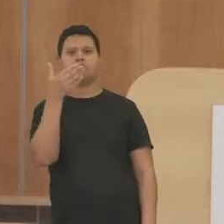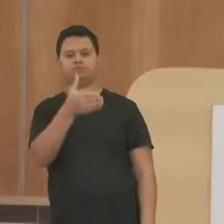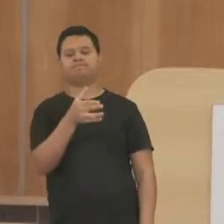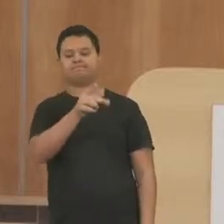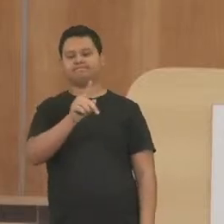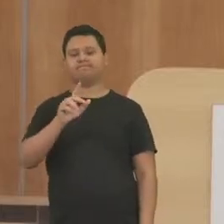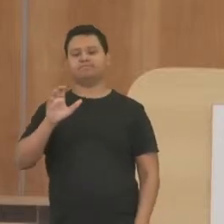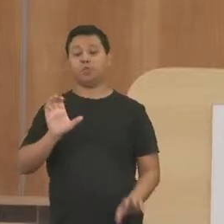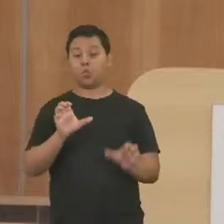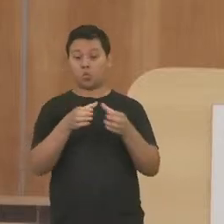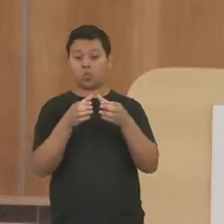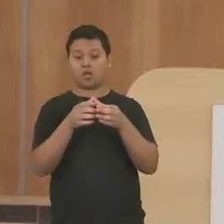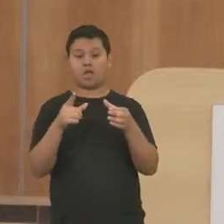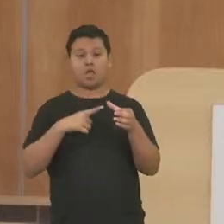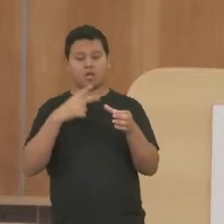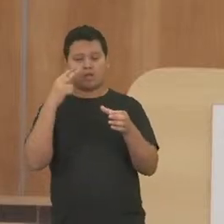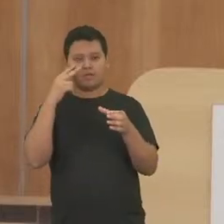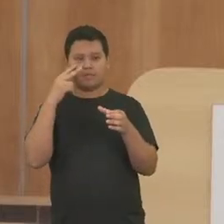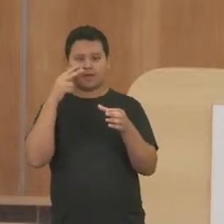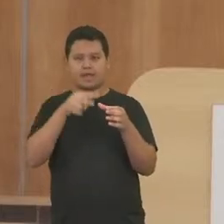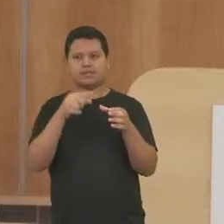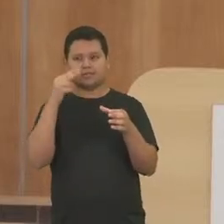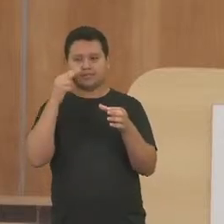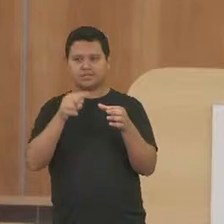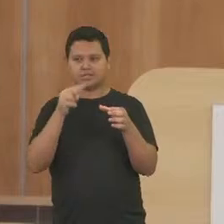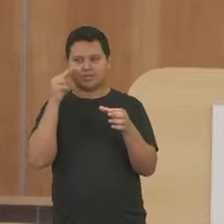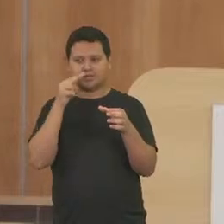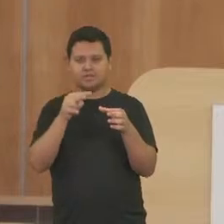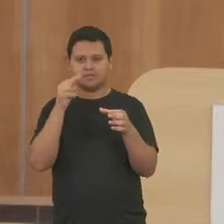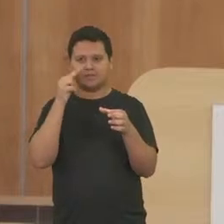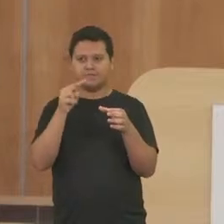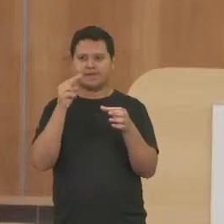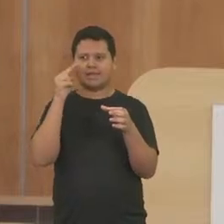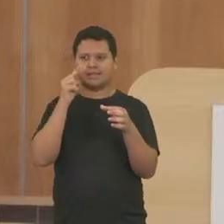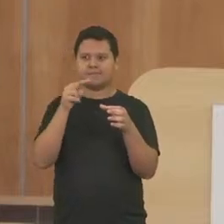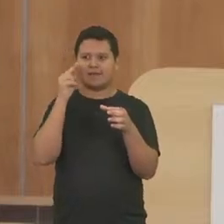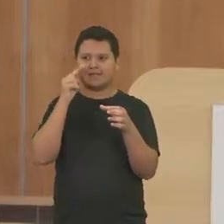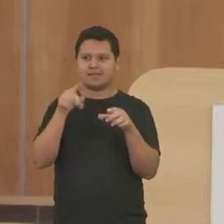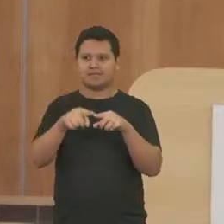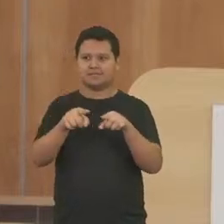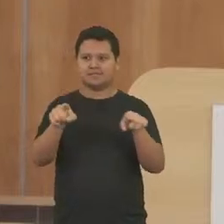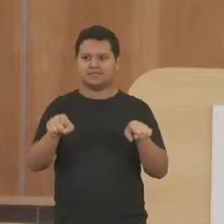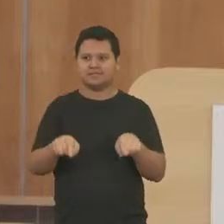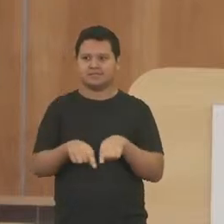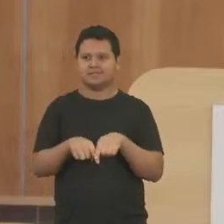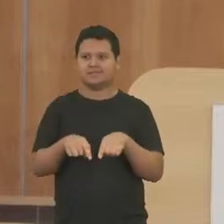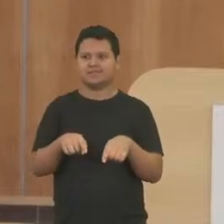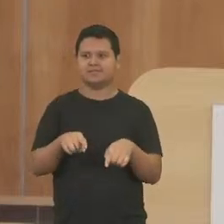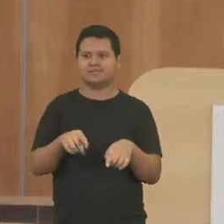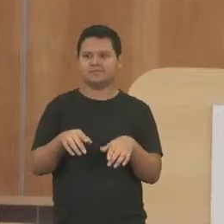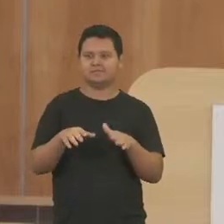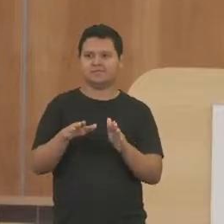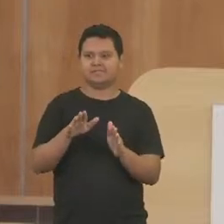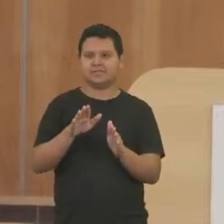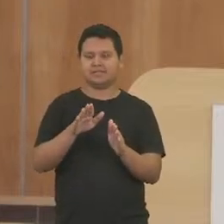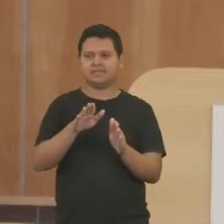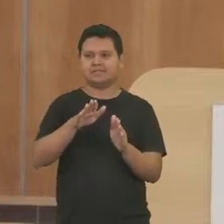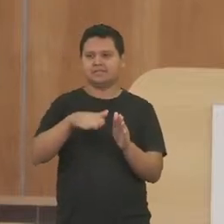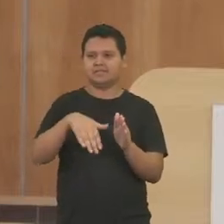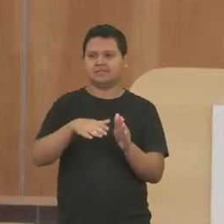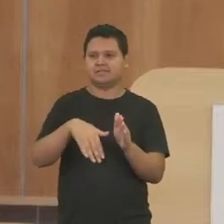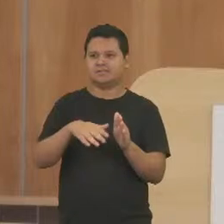e tem barata dentro da piscina. As piscinas interditadas, enquanto tem mais de 1.220